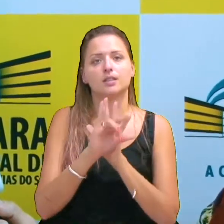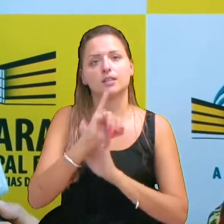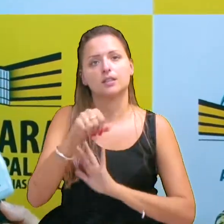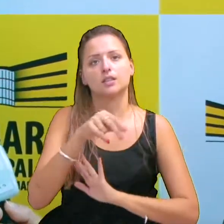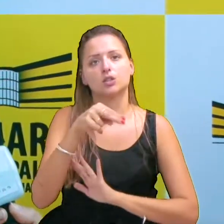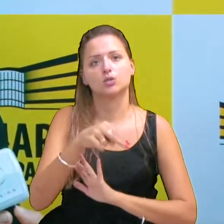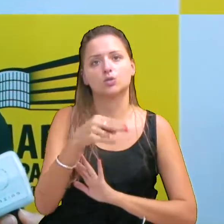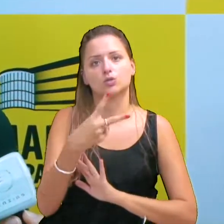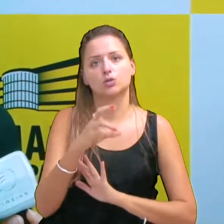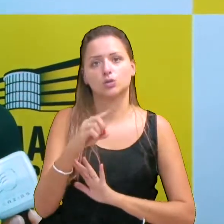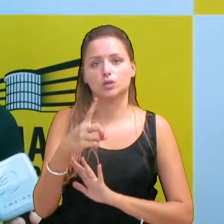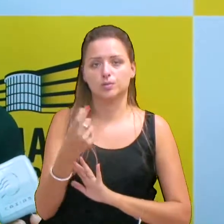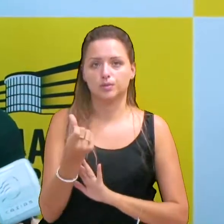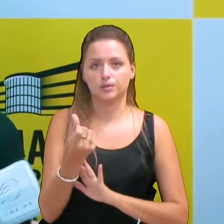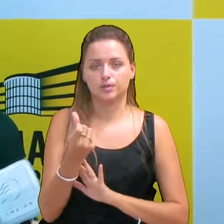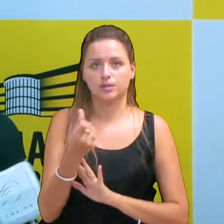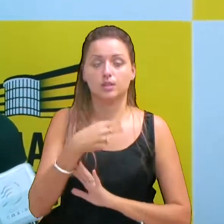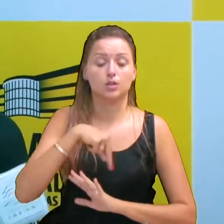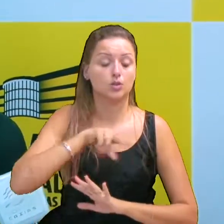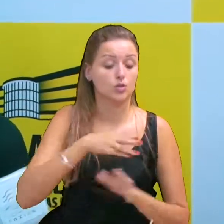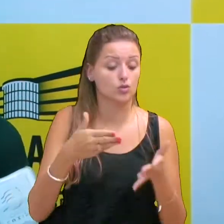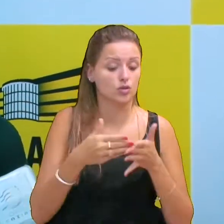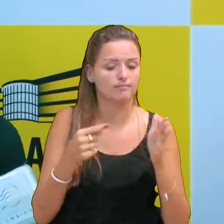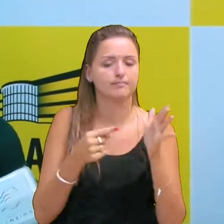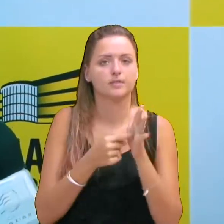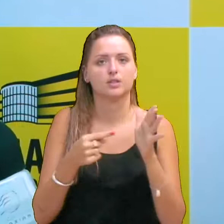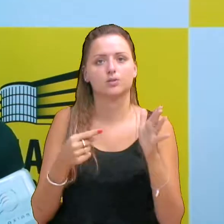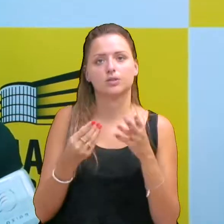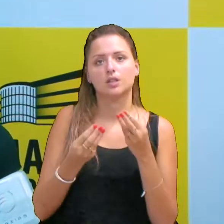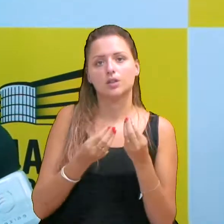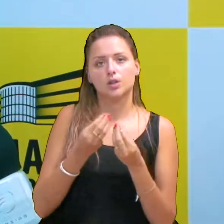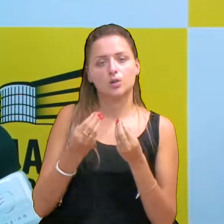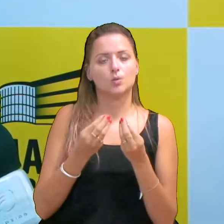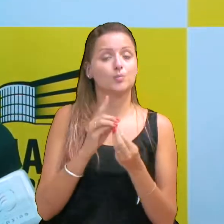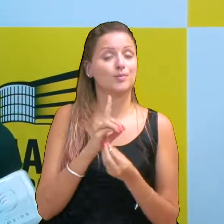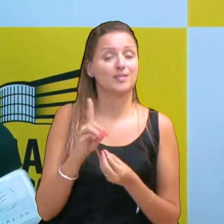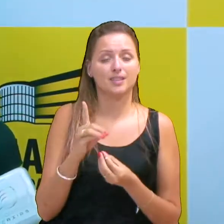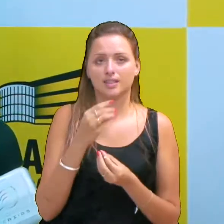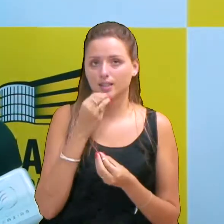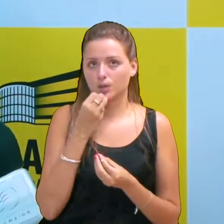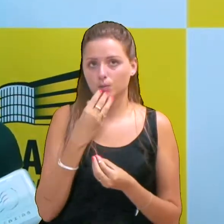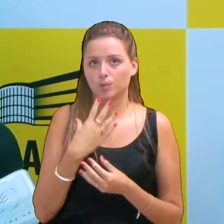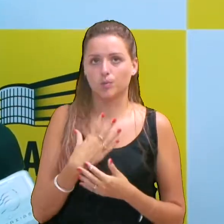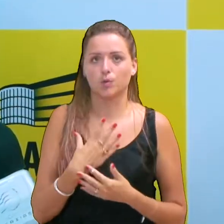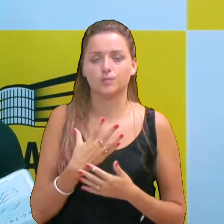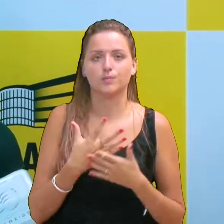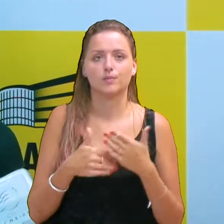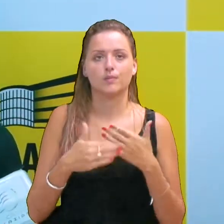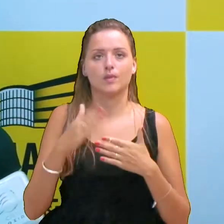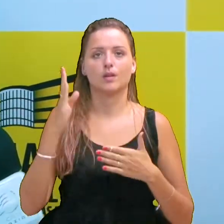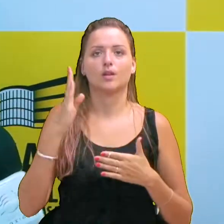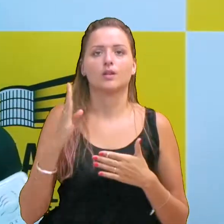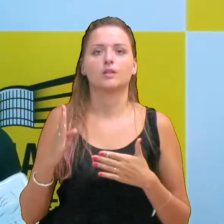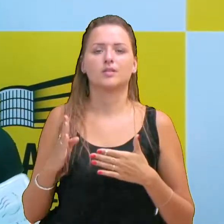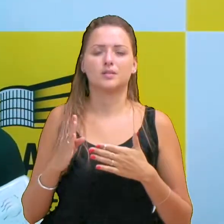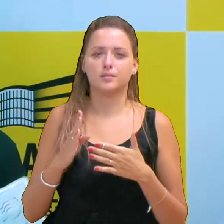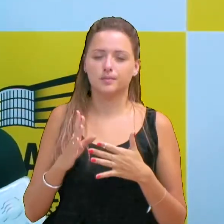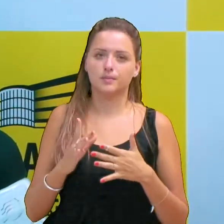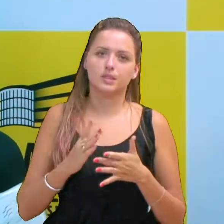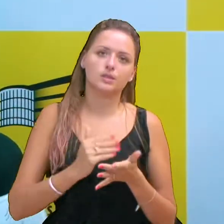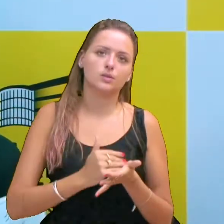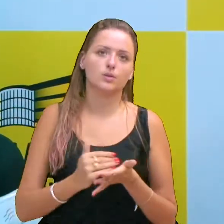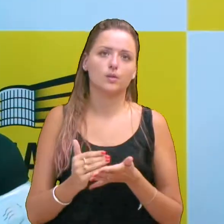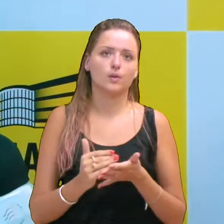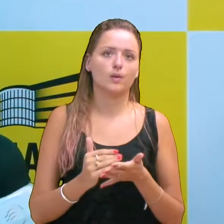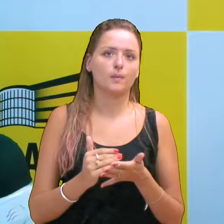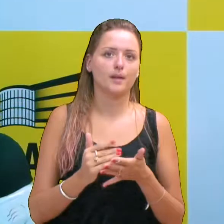de 2016, nós já denunciávamos a sua não eficácia. O Brasil tem sido pródigo em começar a casa